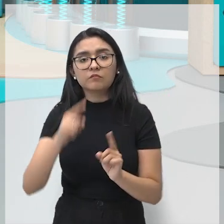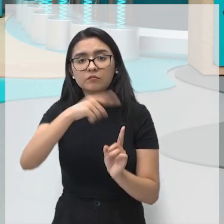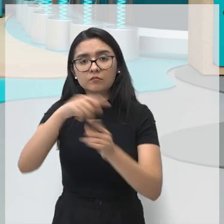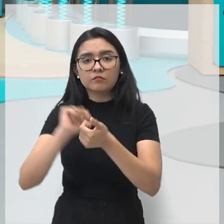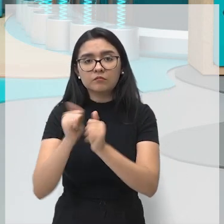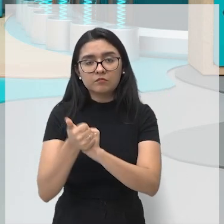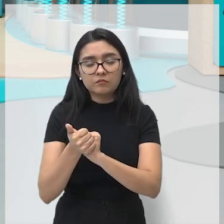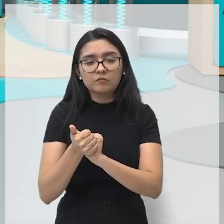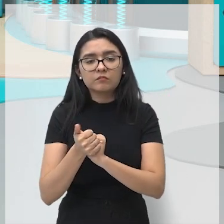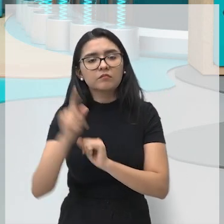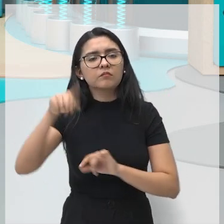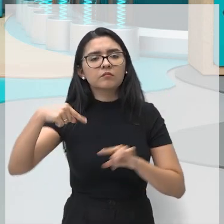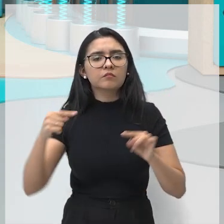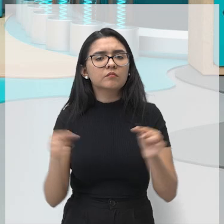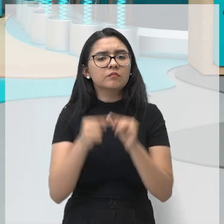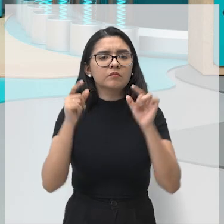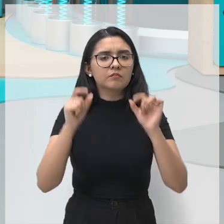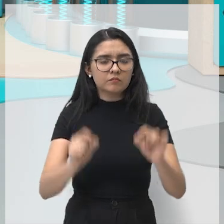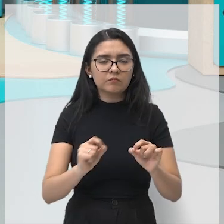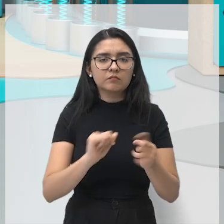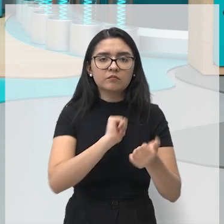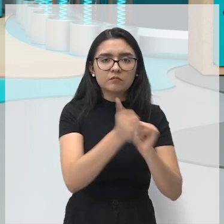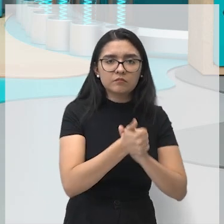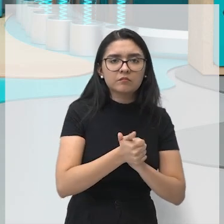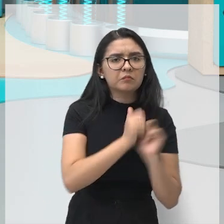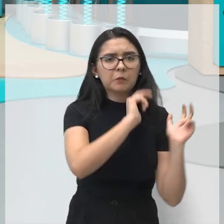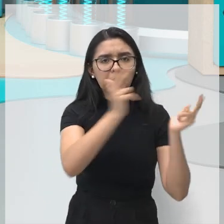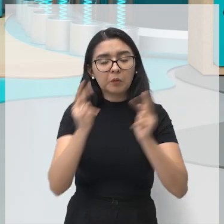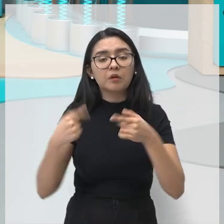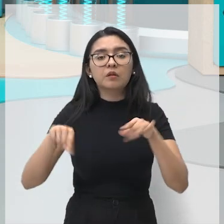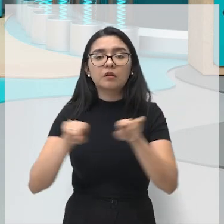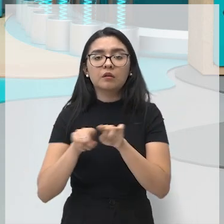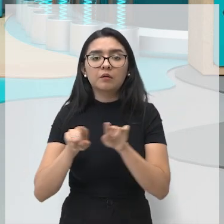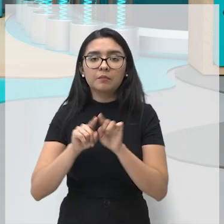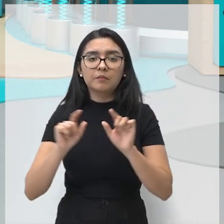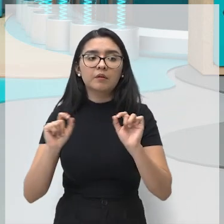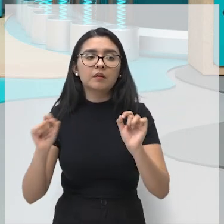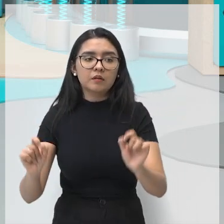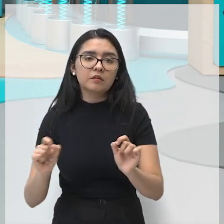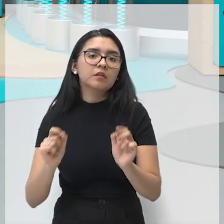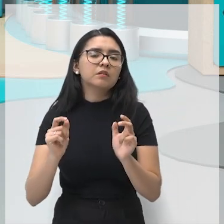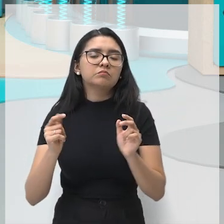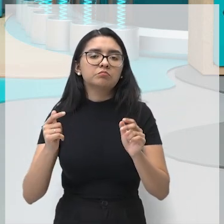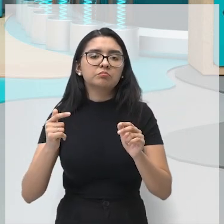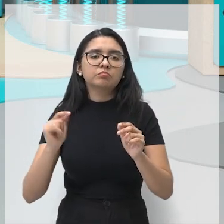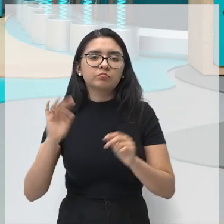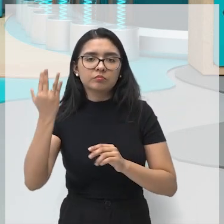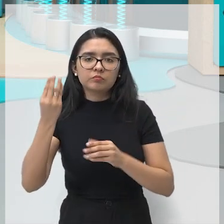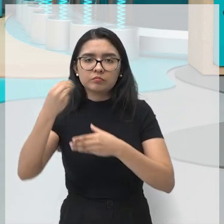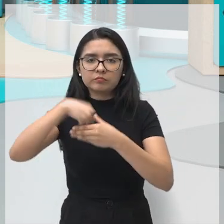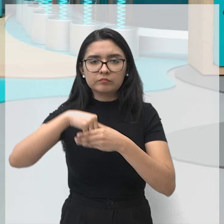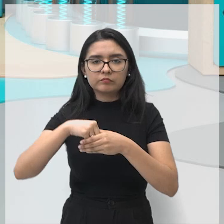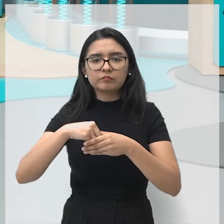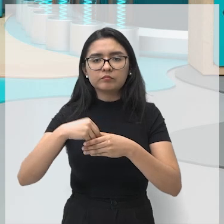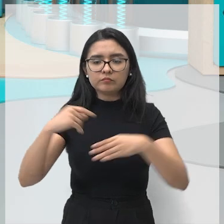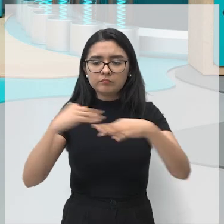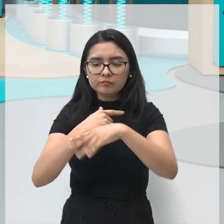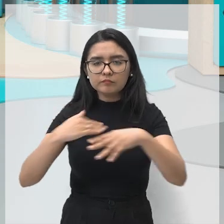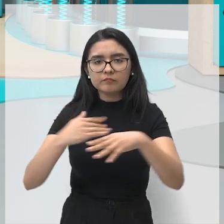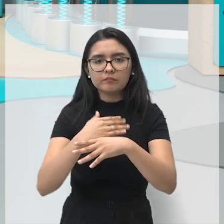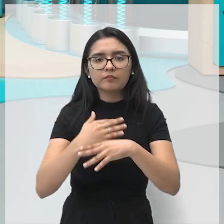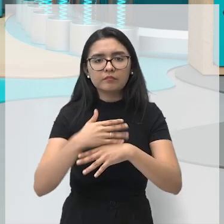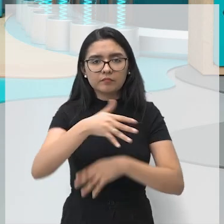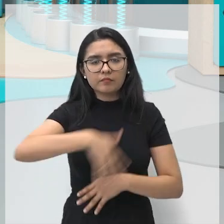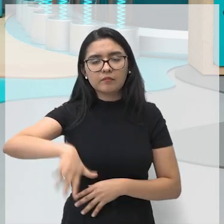elas combinam elementos de esportes radicais e atividades ao ar livre e vão se adaptando aí ao ambiente urbano para criar